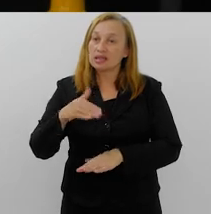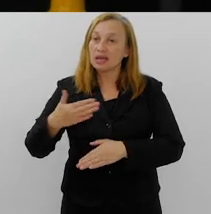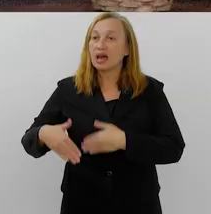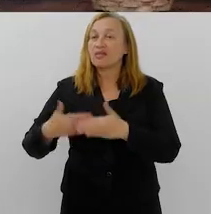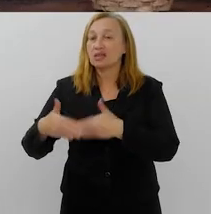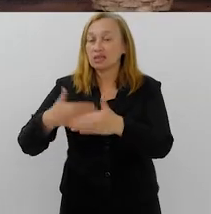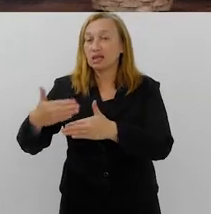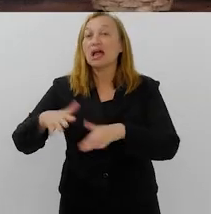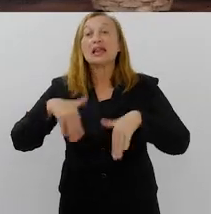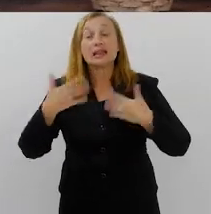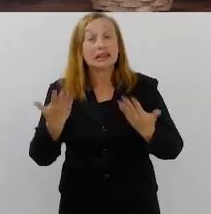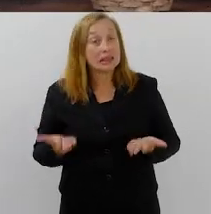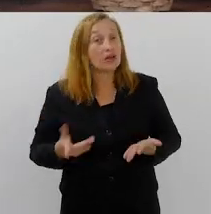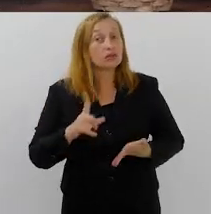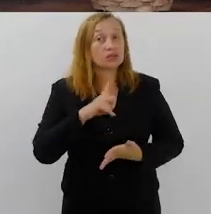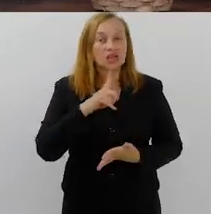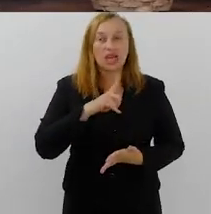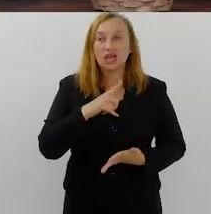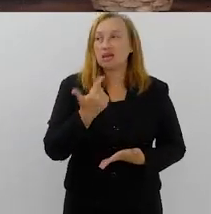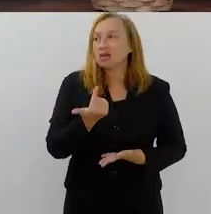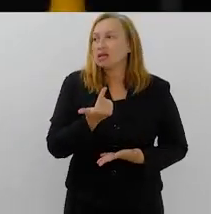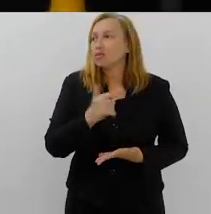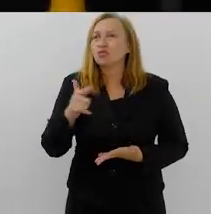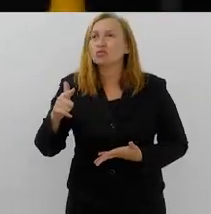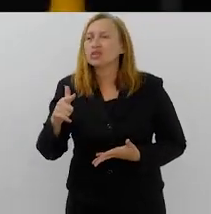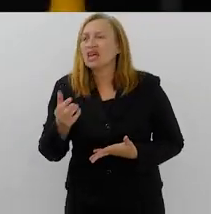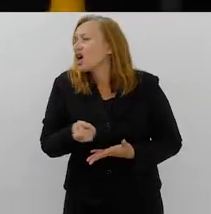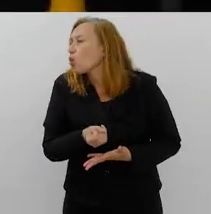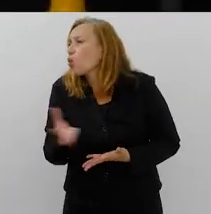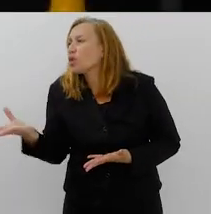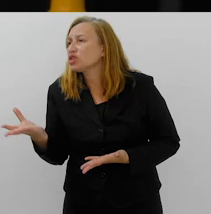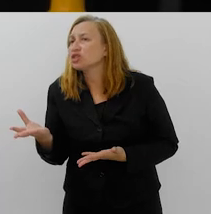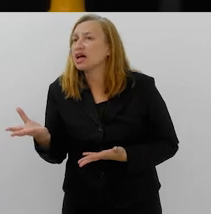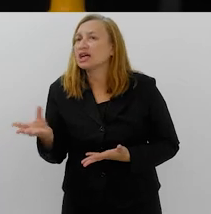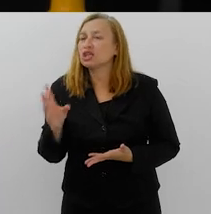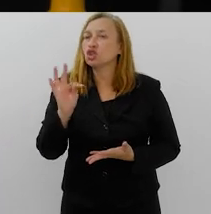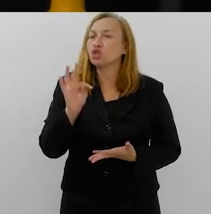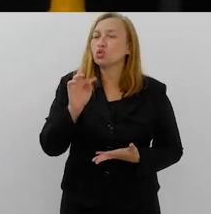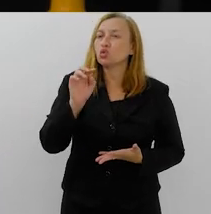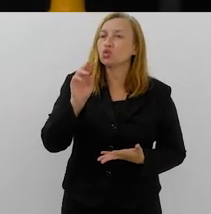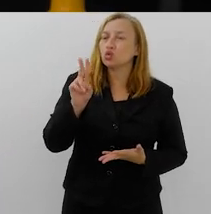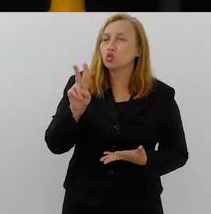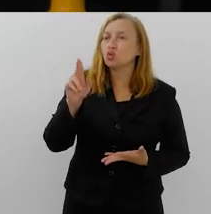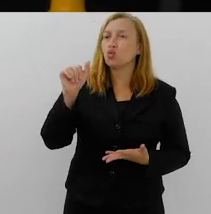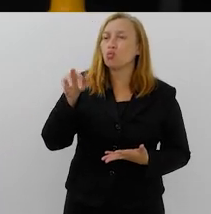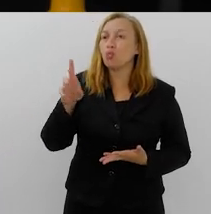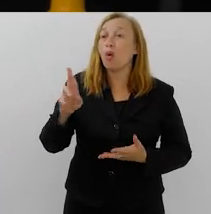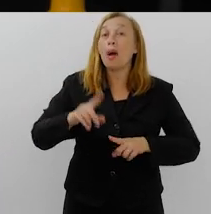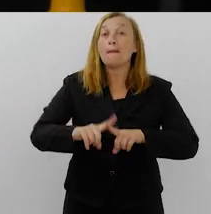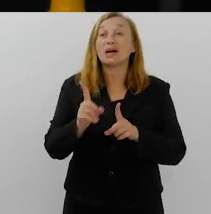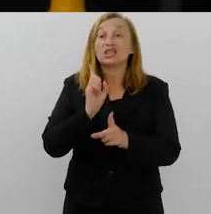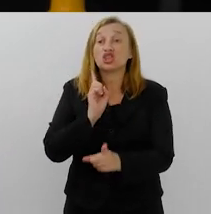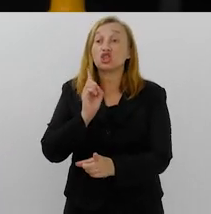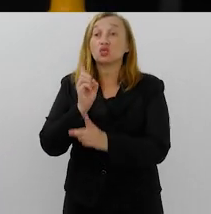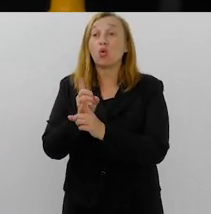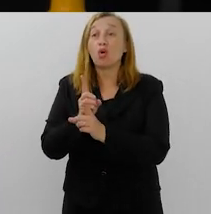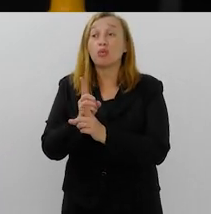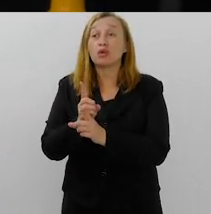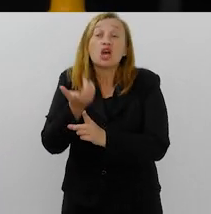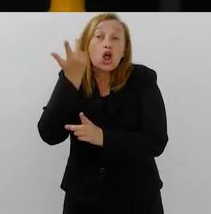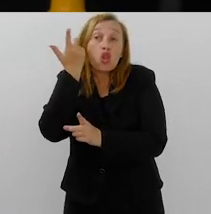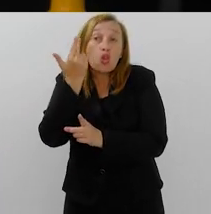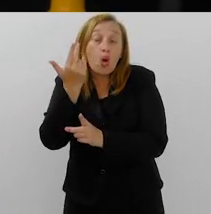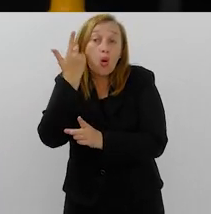isso acontece de fato então elas têm uma elas não têm uma maior quantidade de tumores Mas elas descobrem